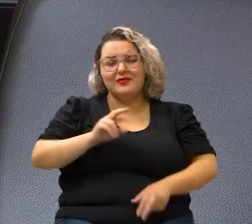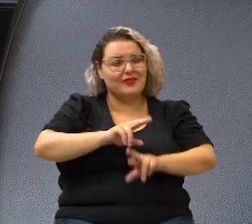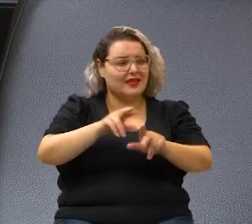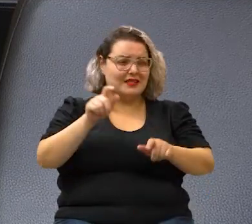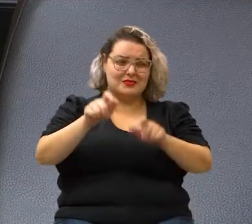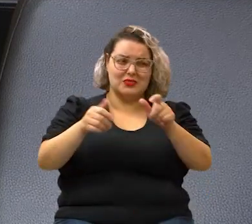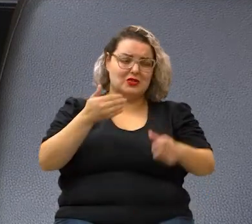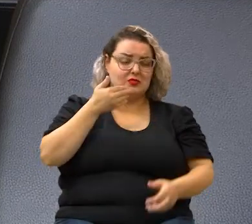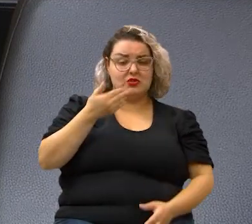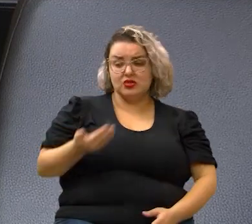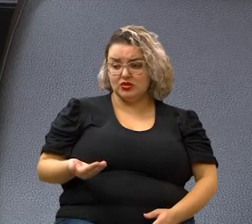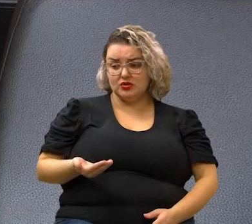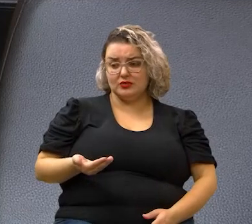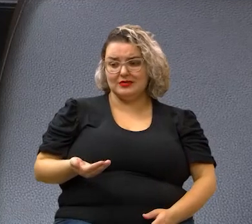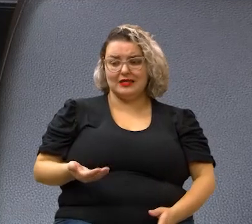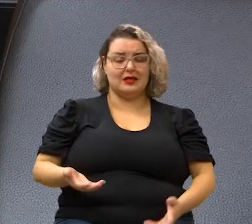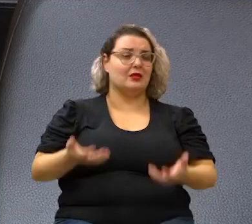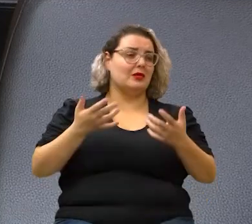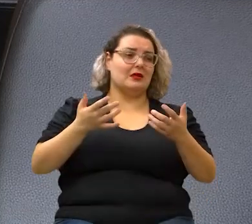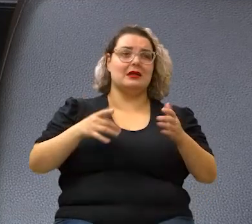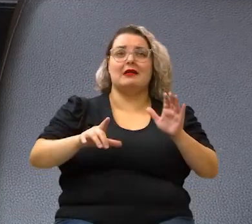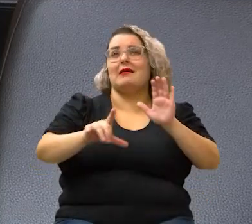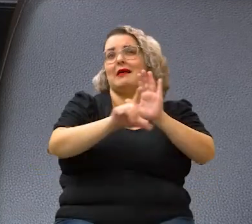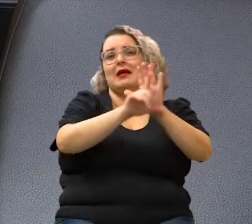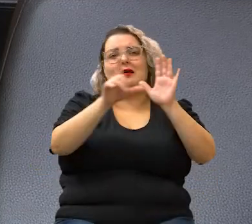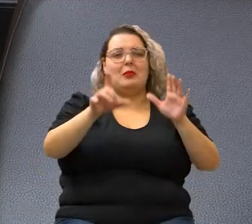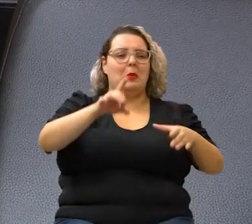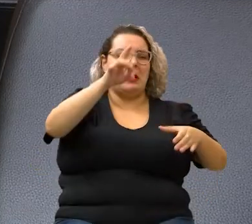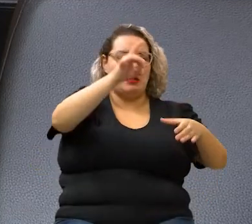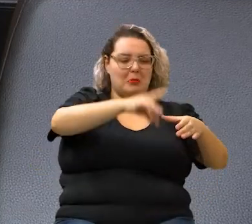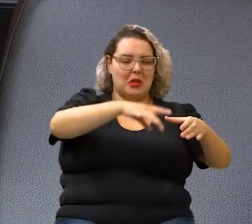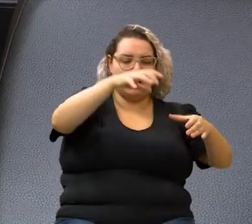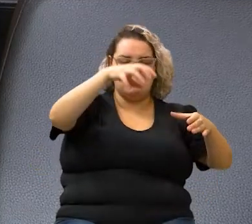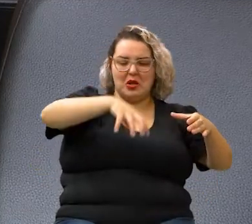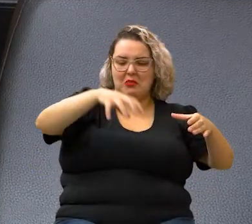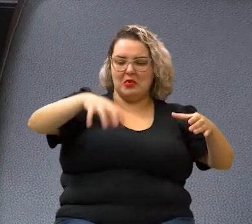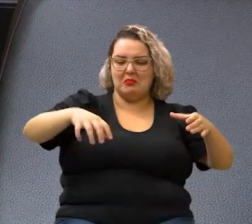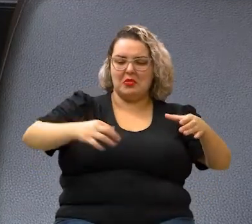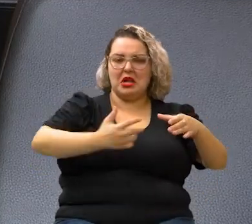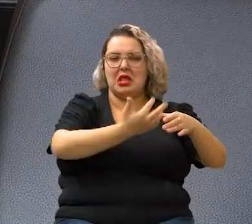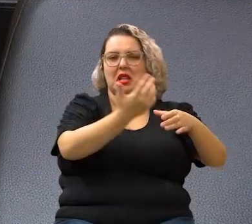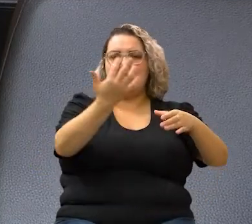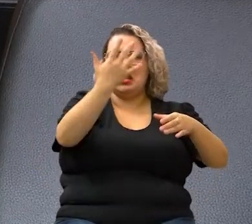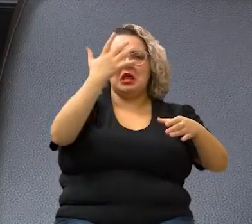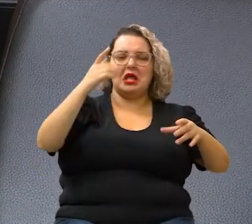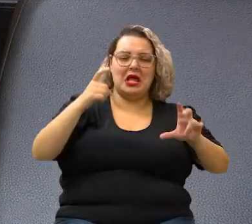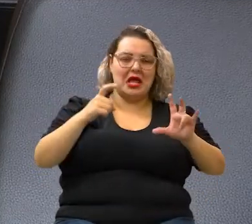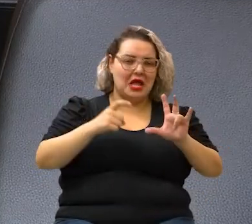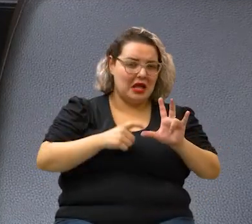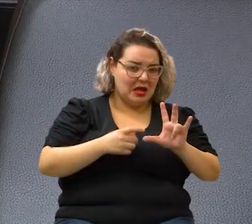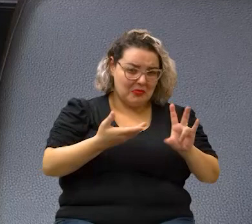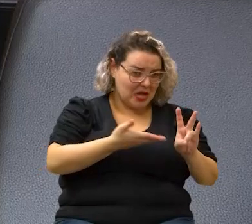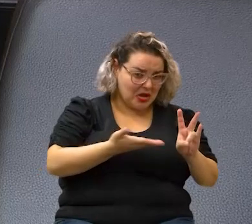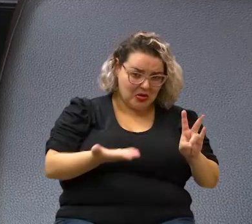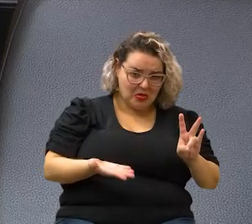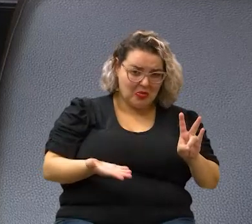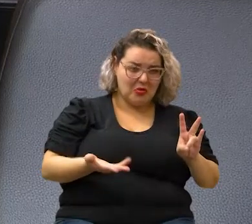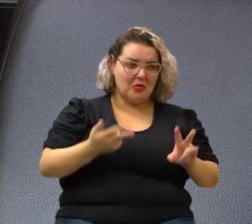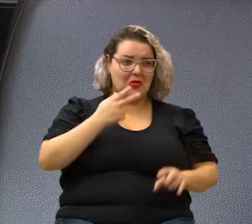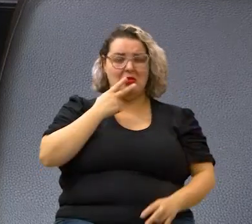inúmeras pessoas solicitando. Agora, querer legalizar plantio, cultivar em